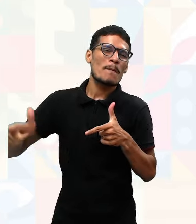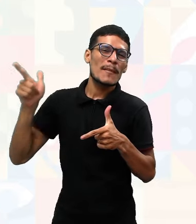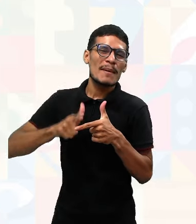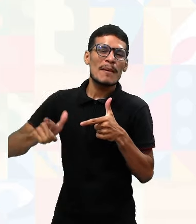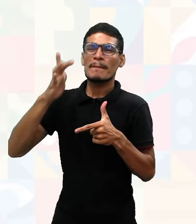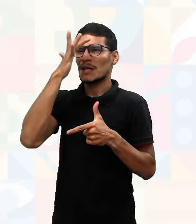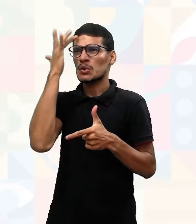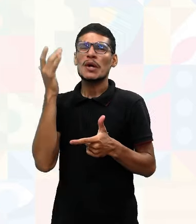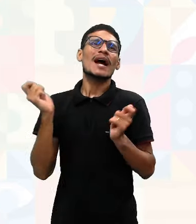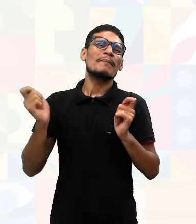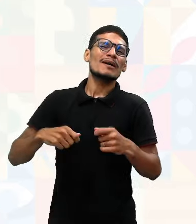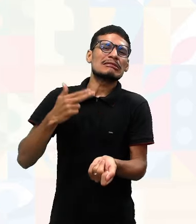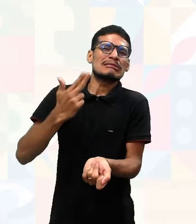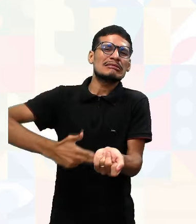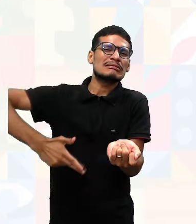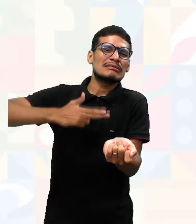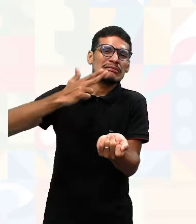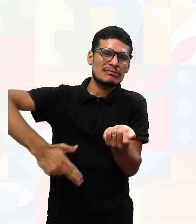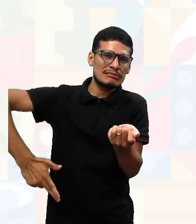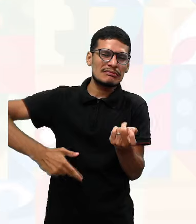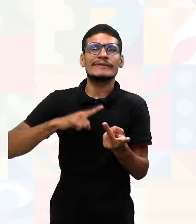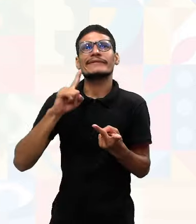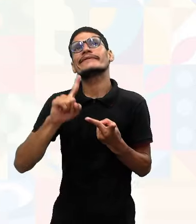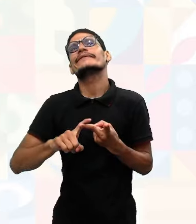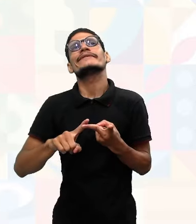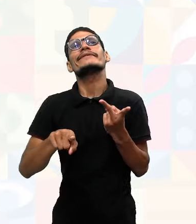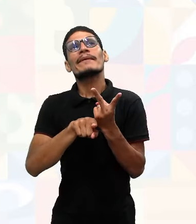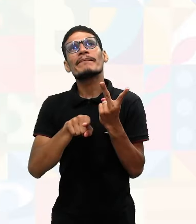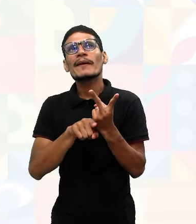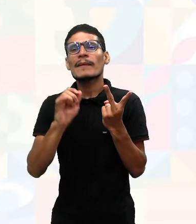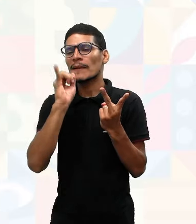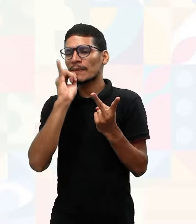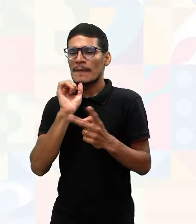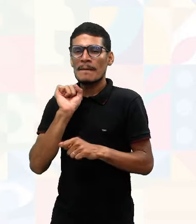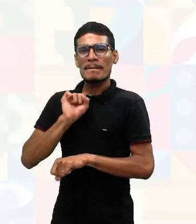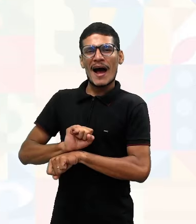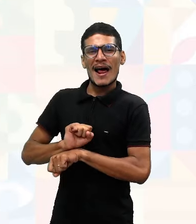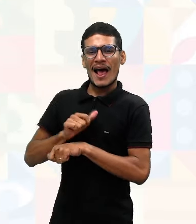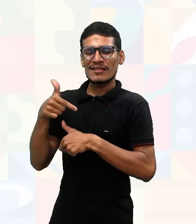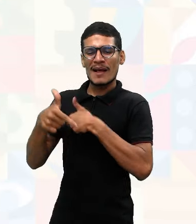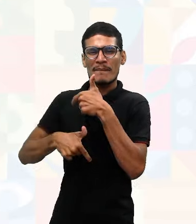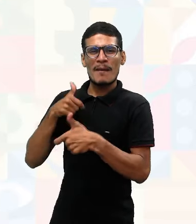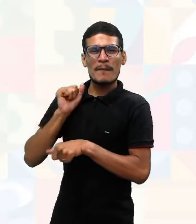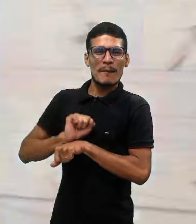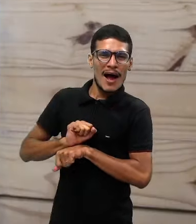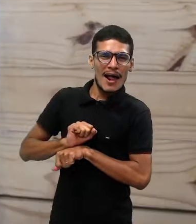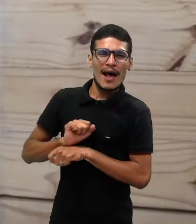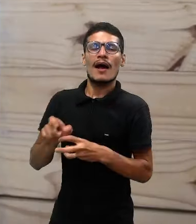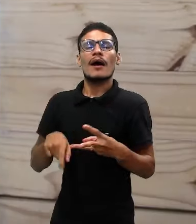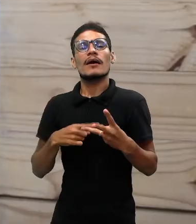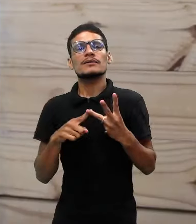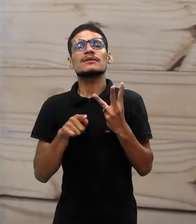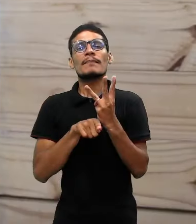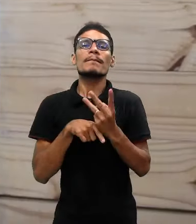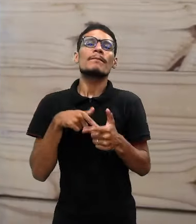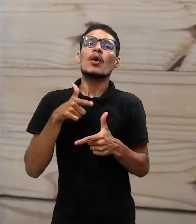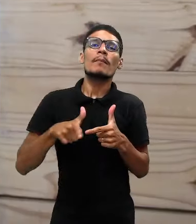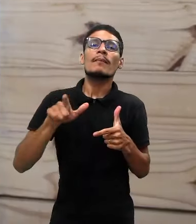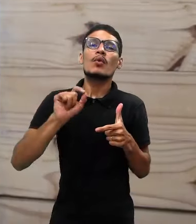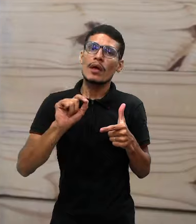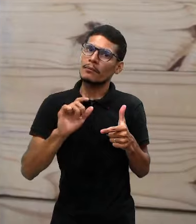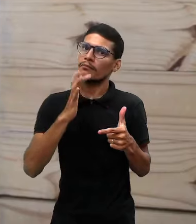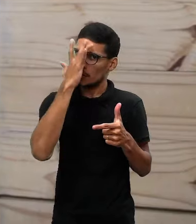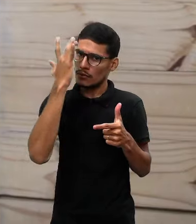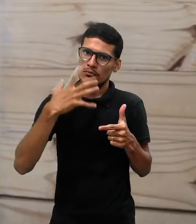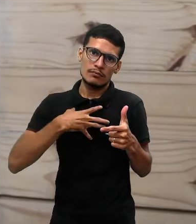mutilação, problemas como pausas temporárias de carreira, né? Problemas como, inclusive, óbito.